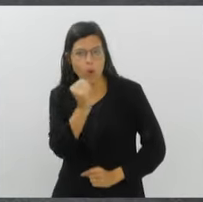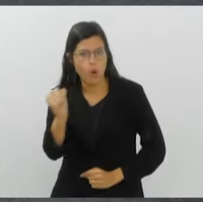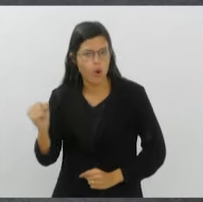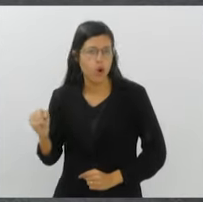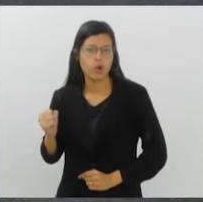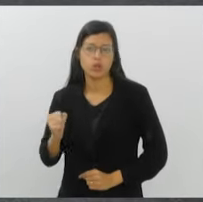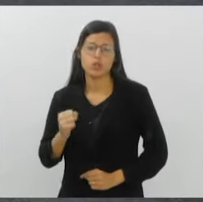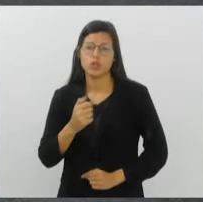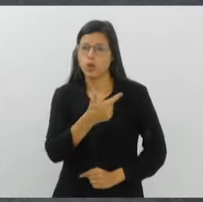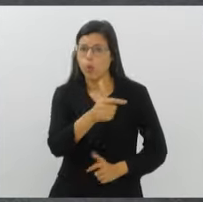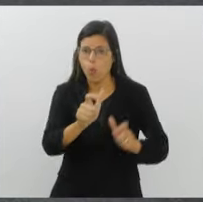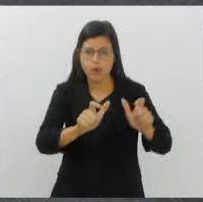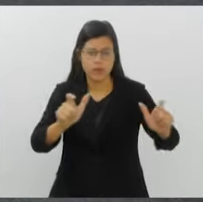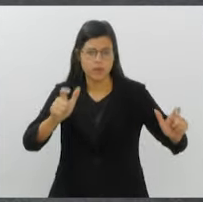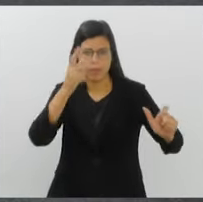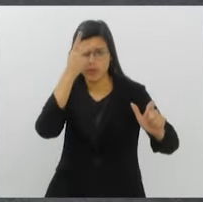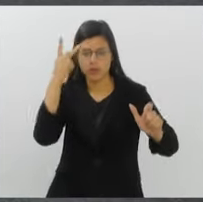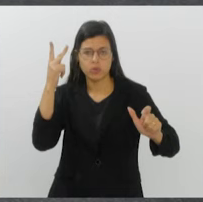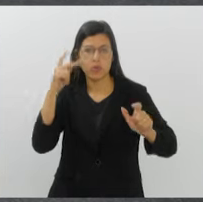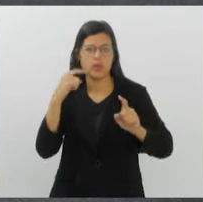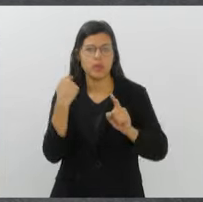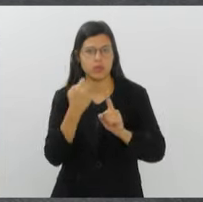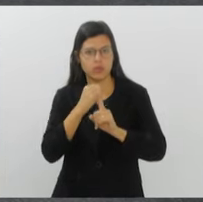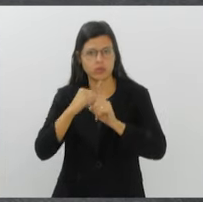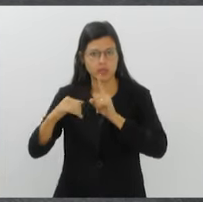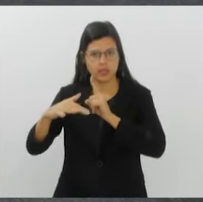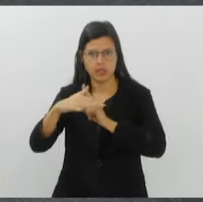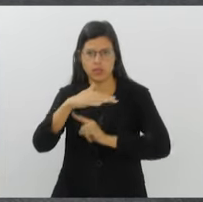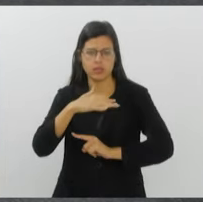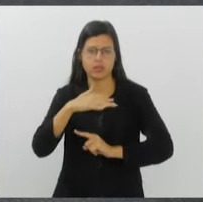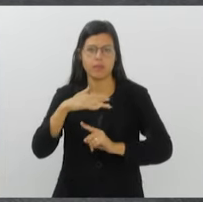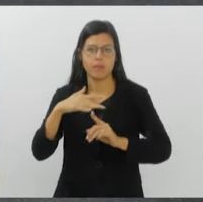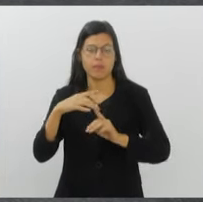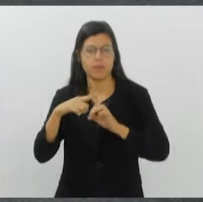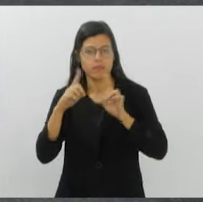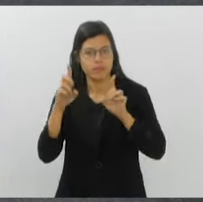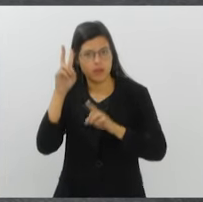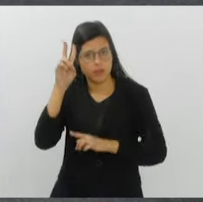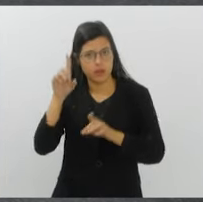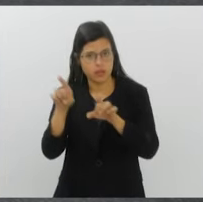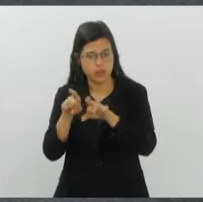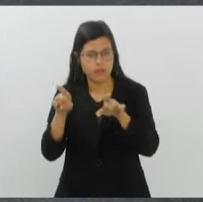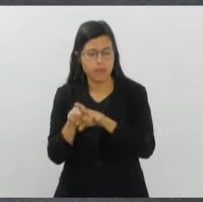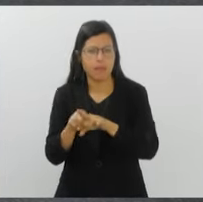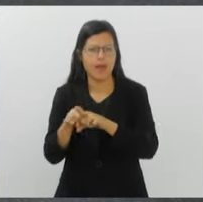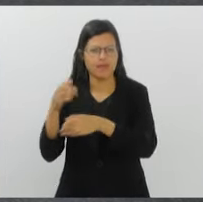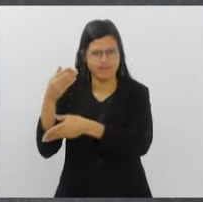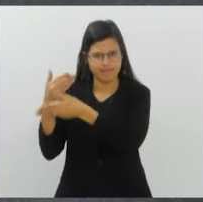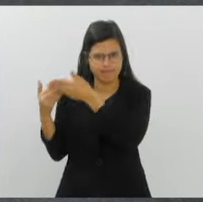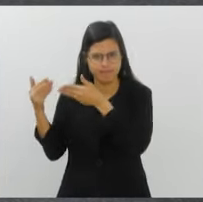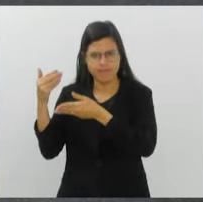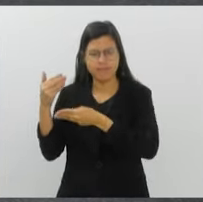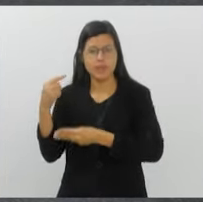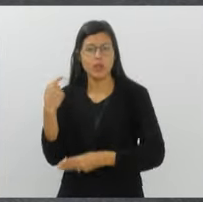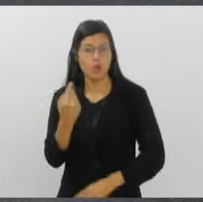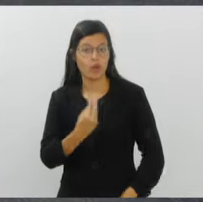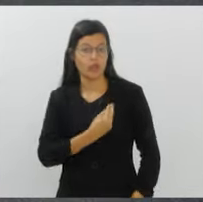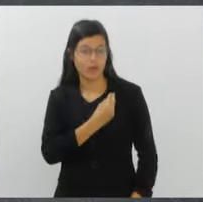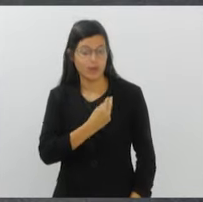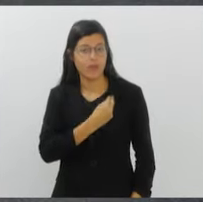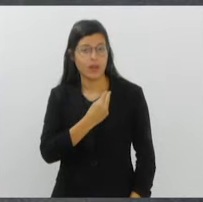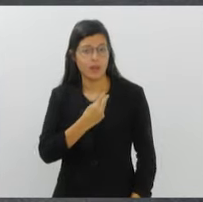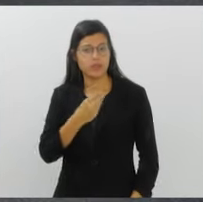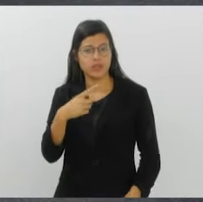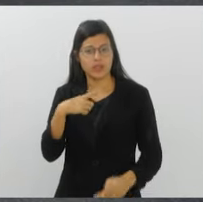seja contra qualquer pessoa da nossa sociedade, mas lembrar também que há pouco tempo, né, vivemos aí o